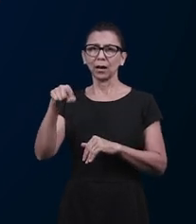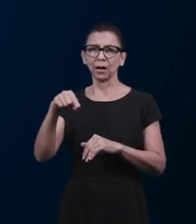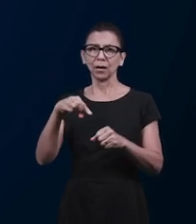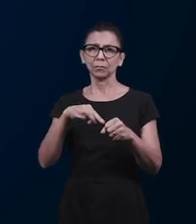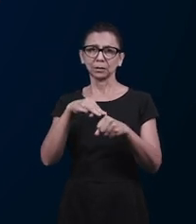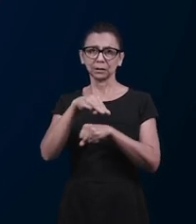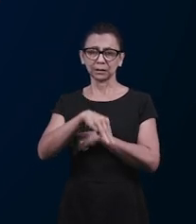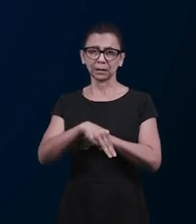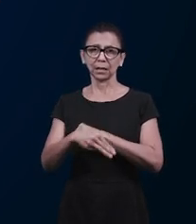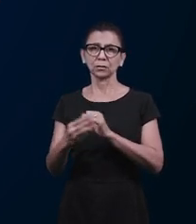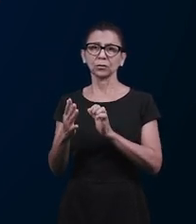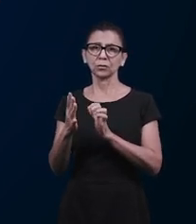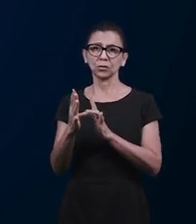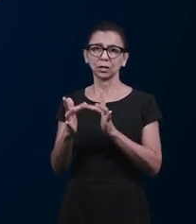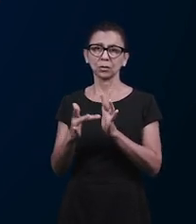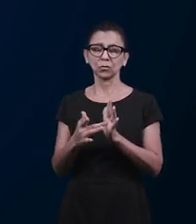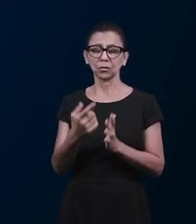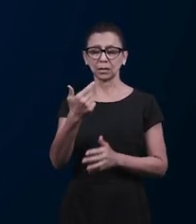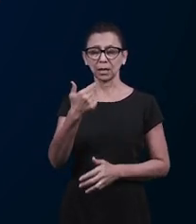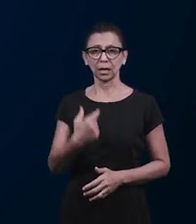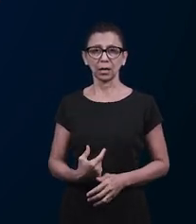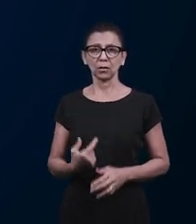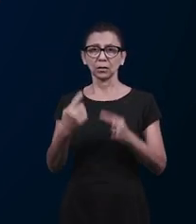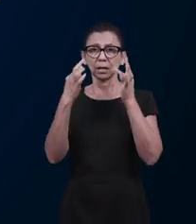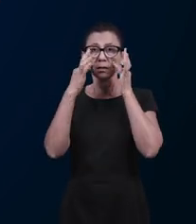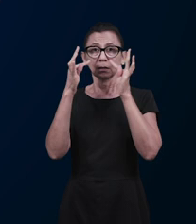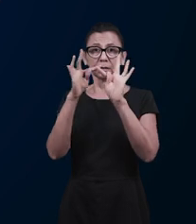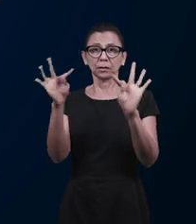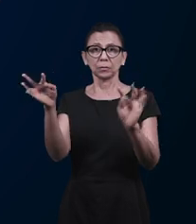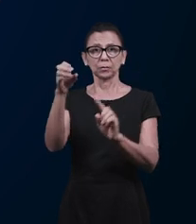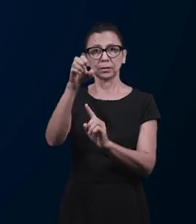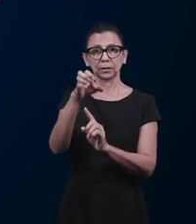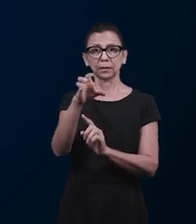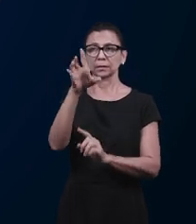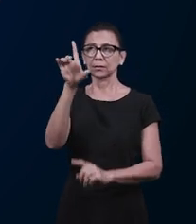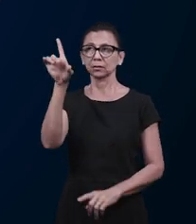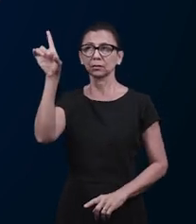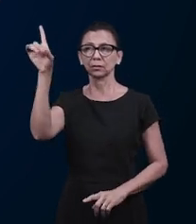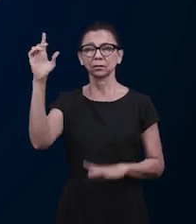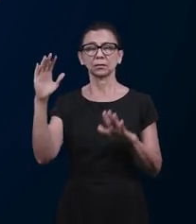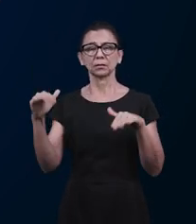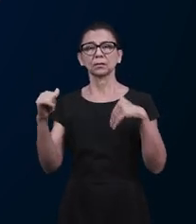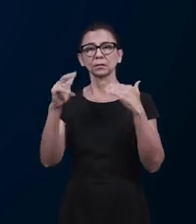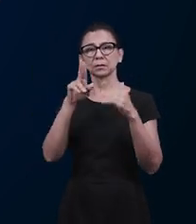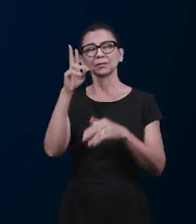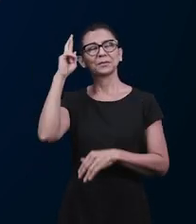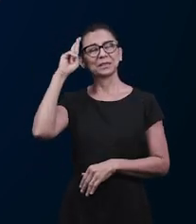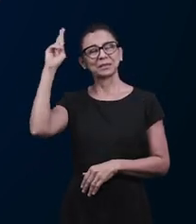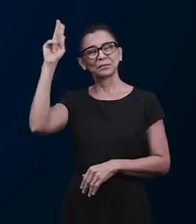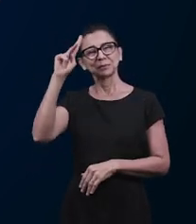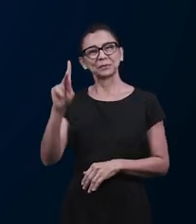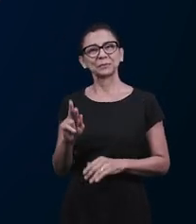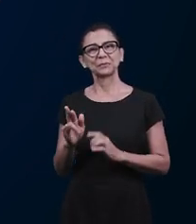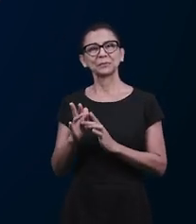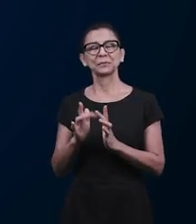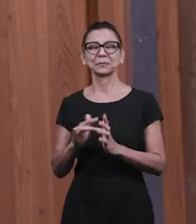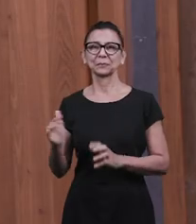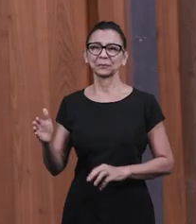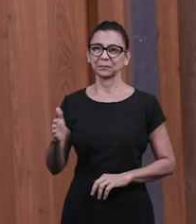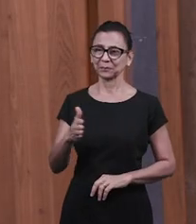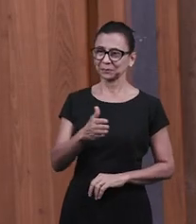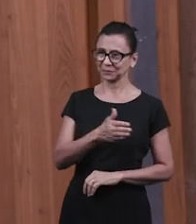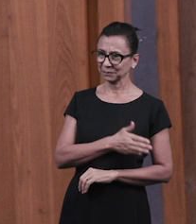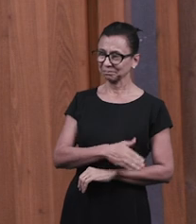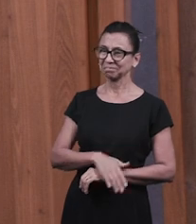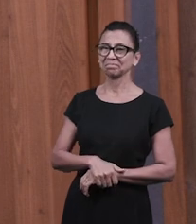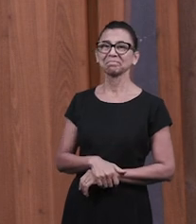dar testemunho do Evangelho da graça de Deus. Louvado seja o nome do Senhor. Pai do Senhor, irmãos. A